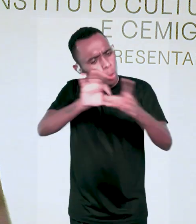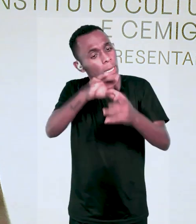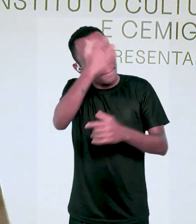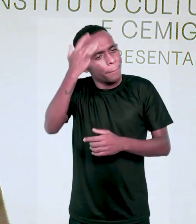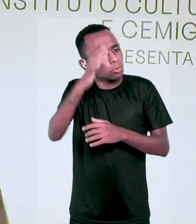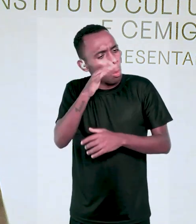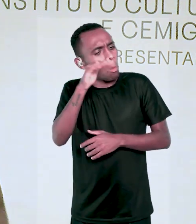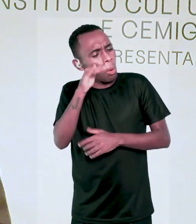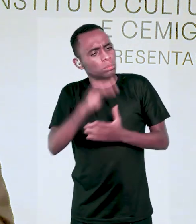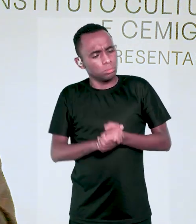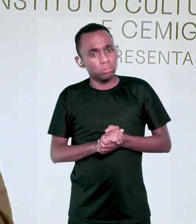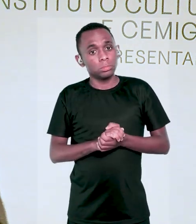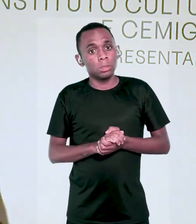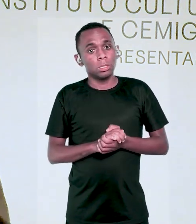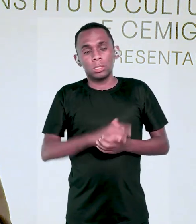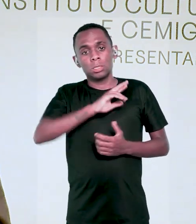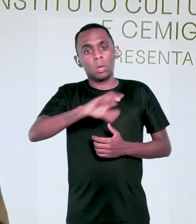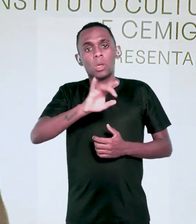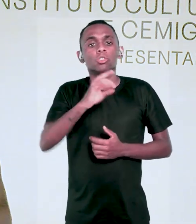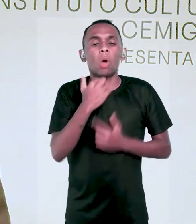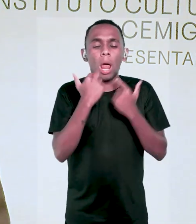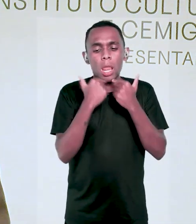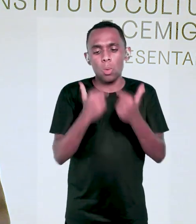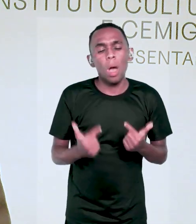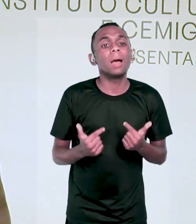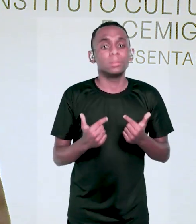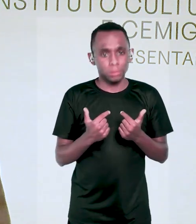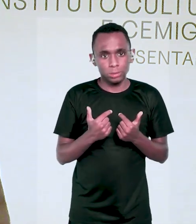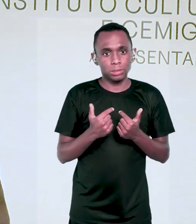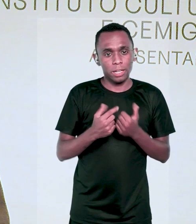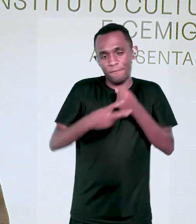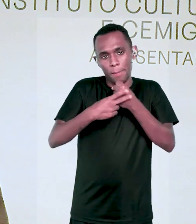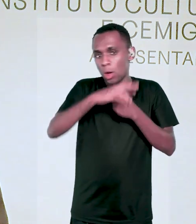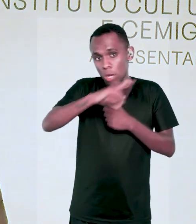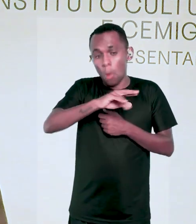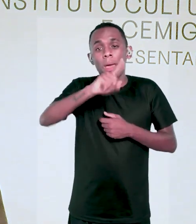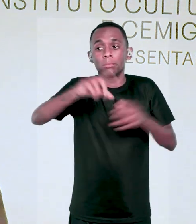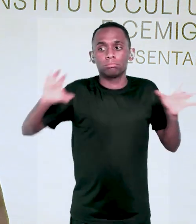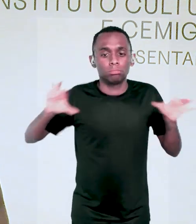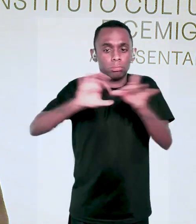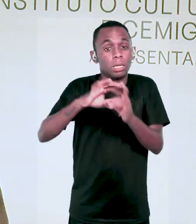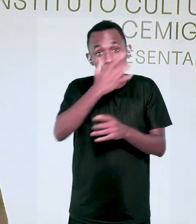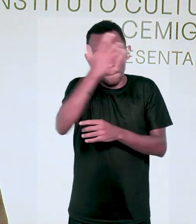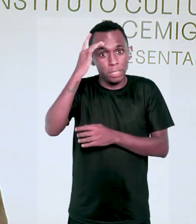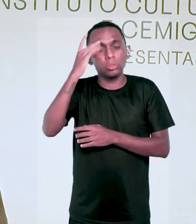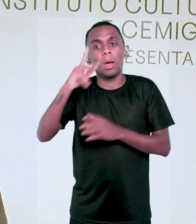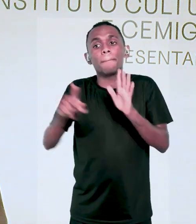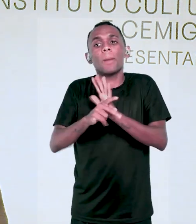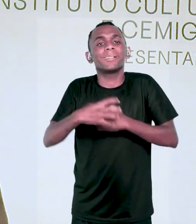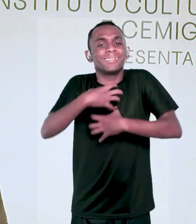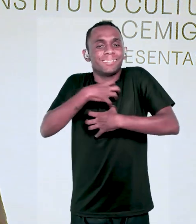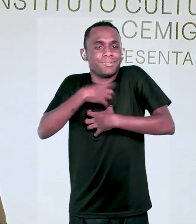relacionar com o espectador de forma direta e visceral ela transcende as limitações da linguagem